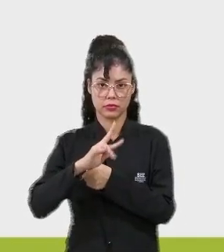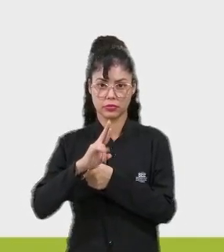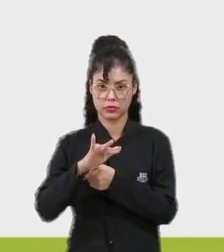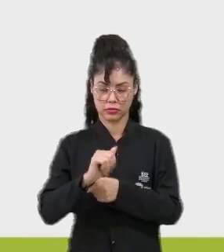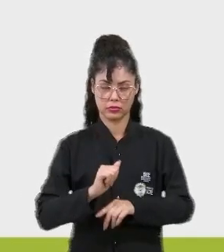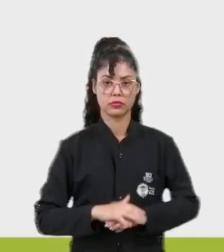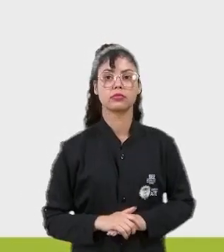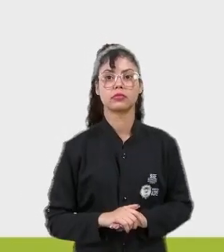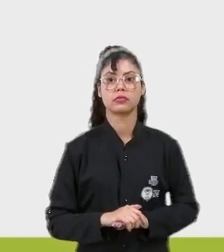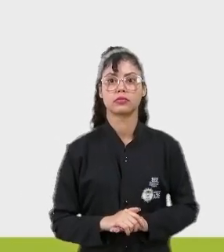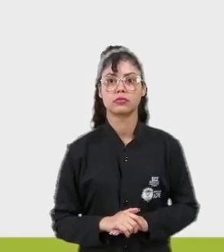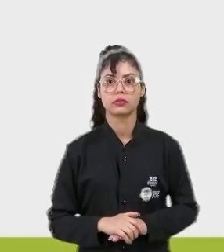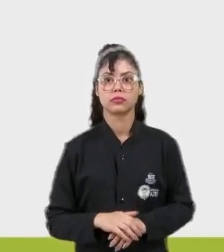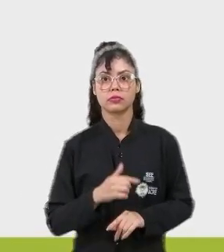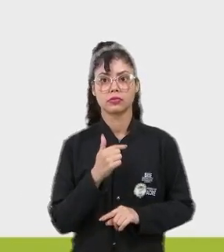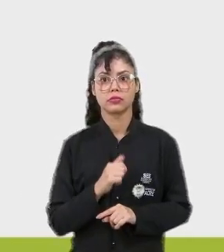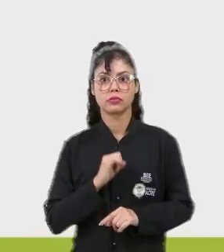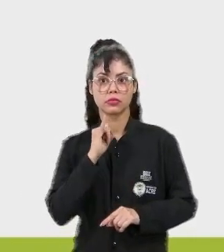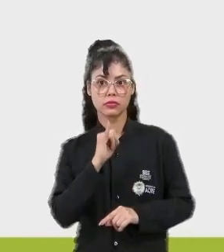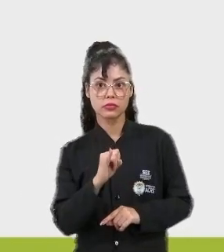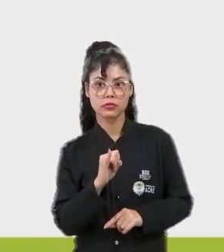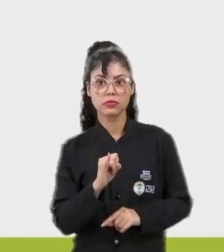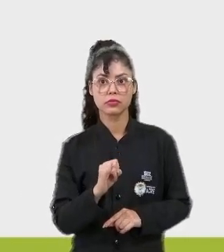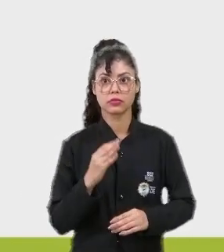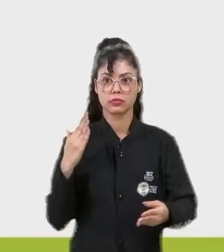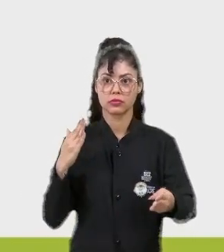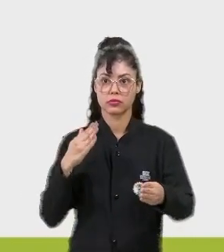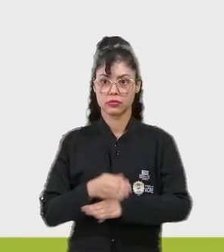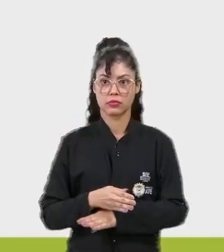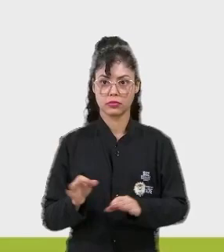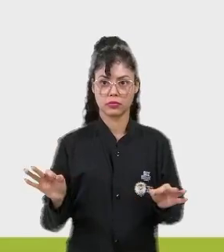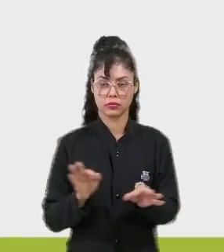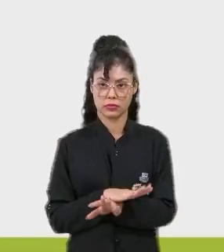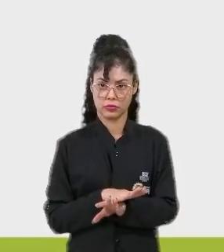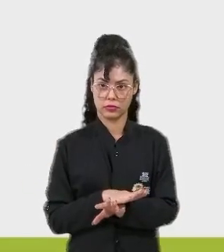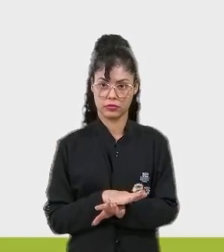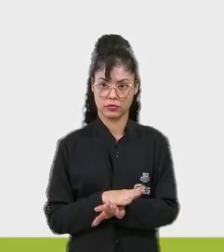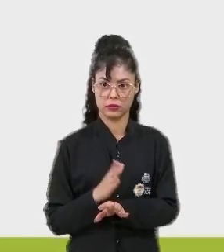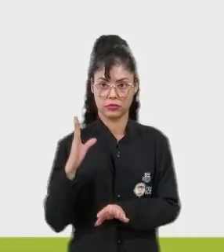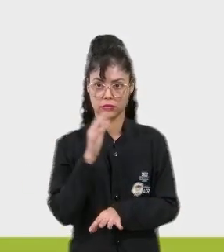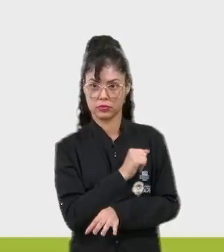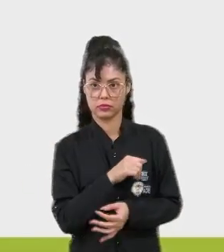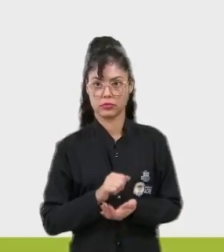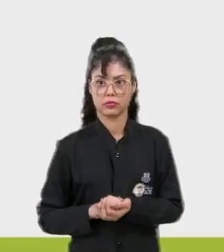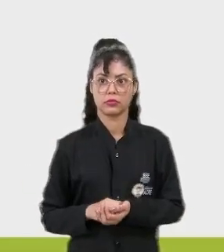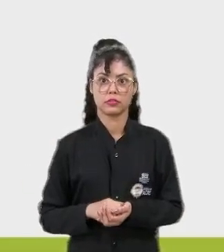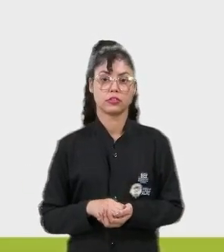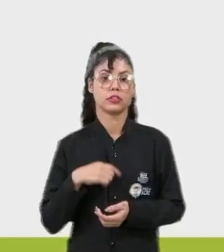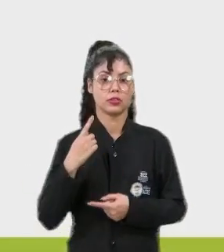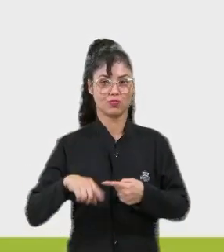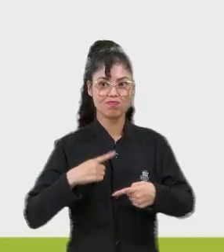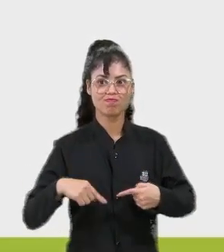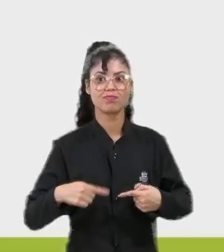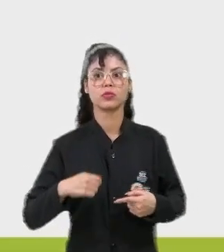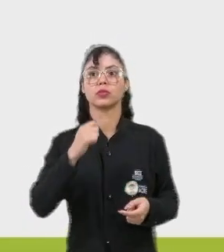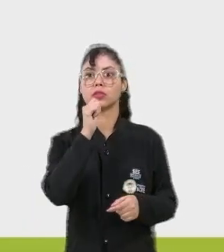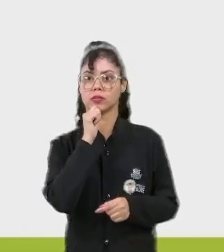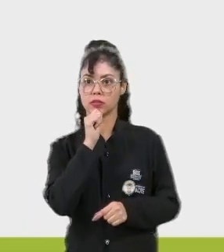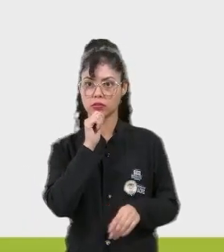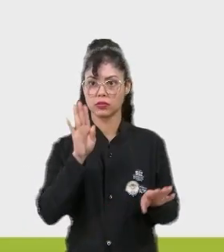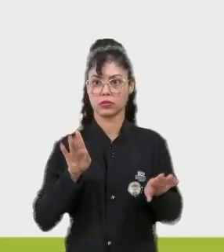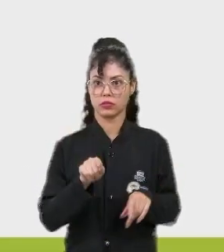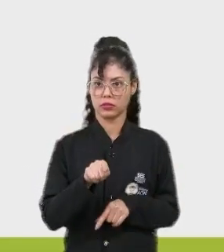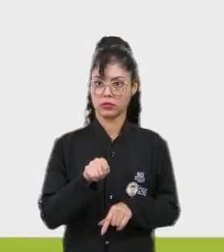com nicotina. Se você interrompe o fornecimento de uma vez, eles enlouquecem